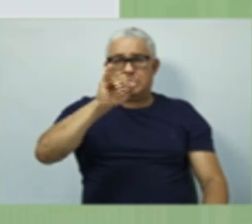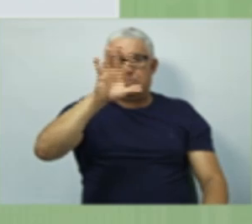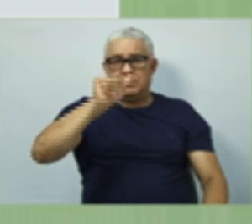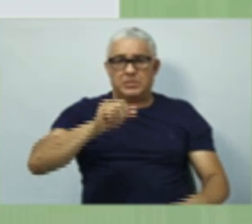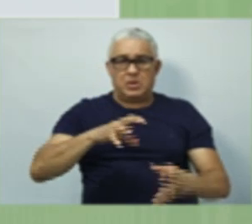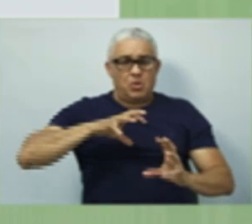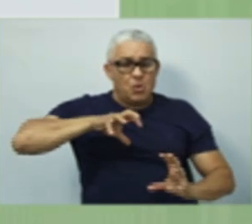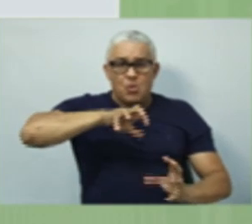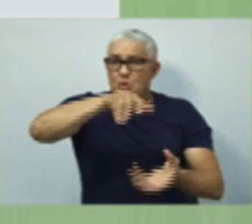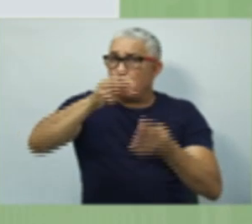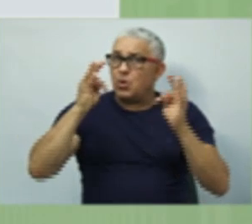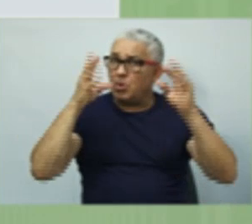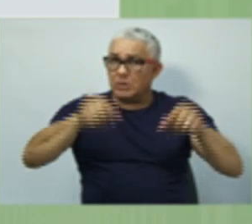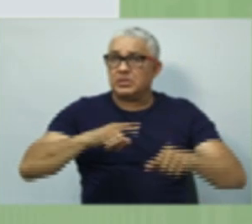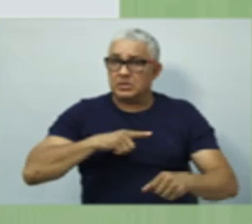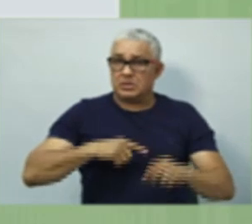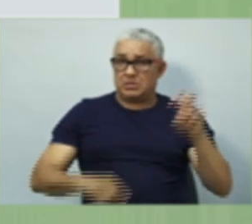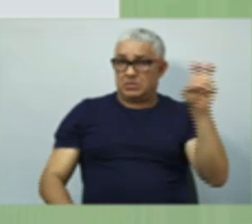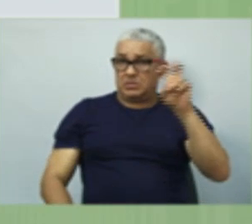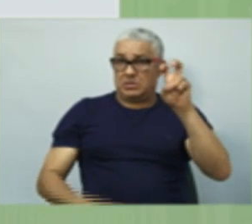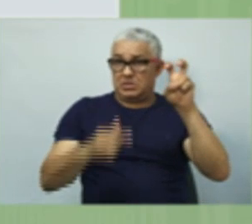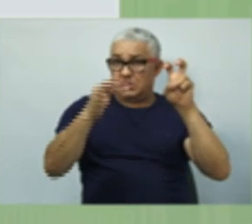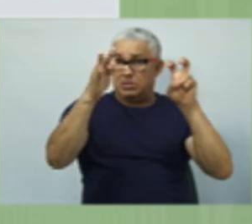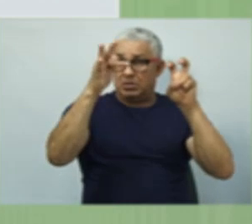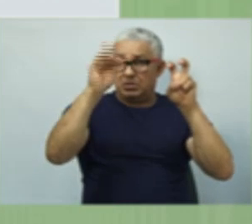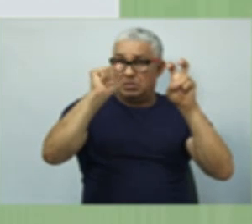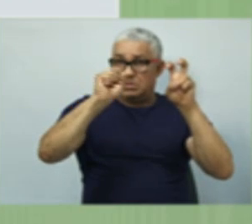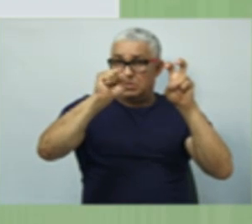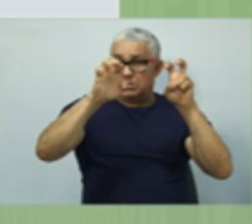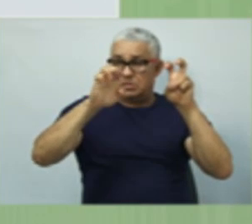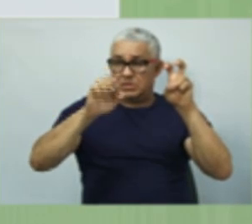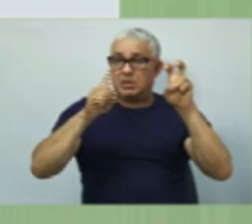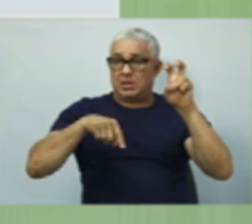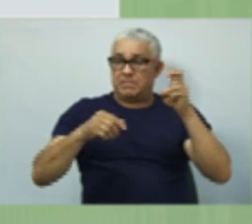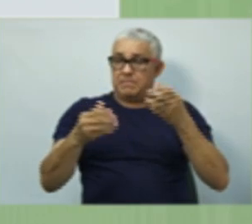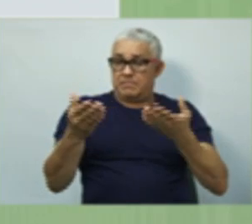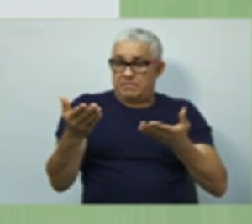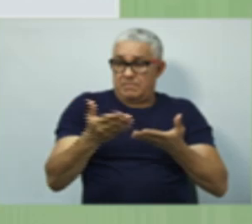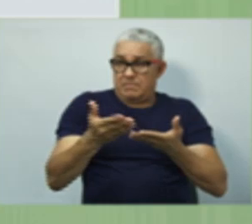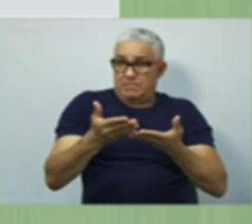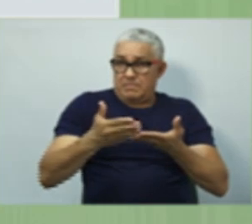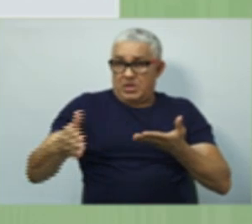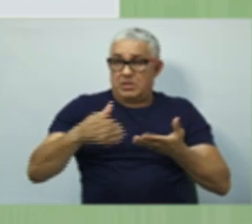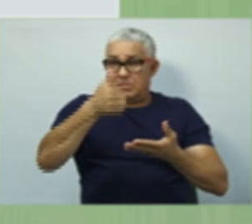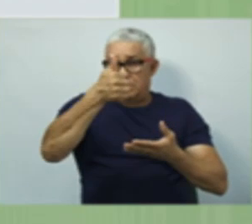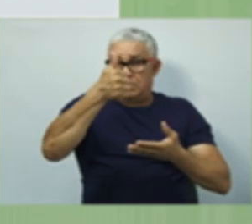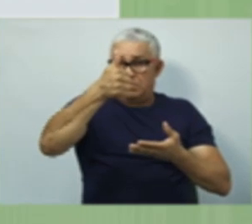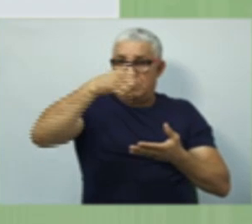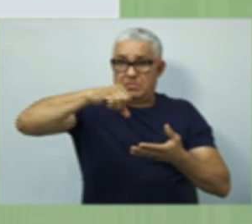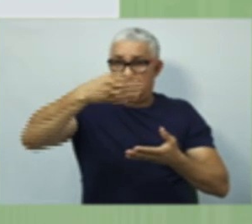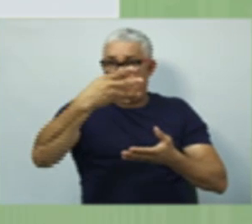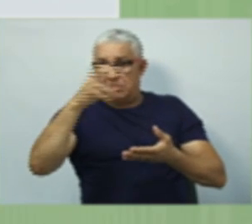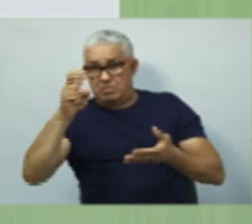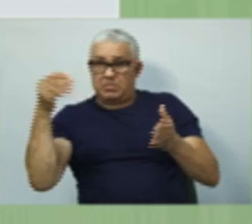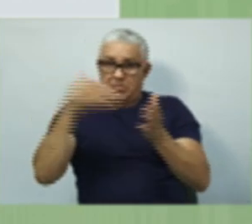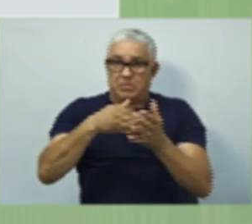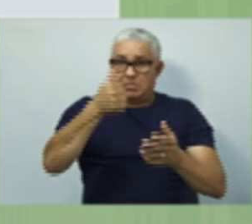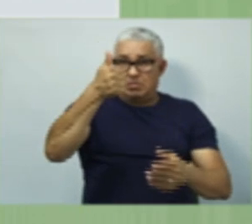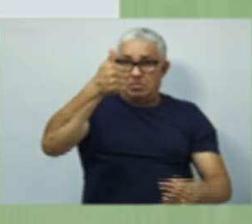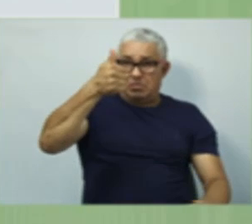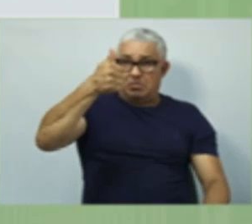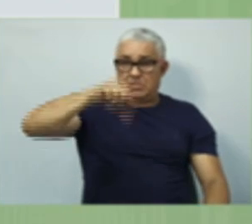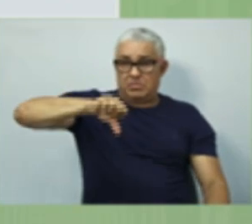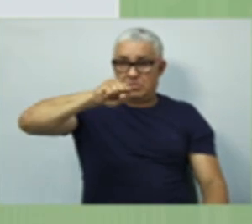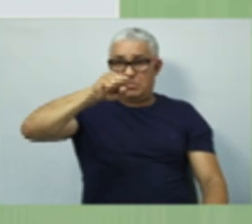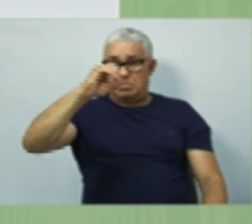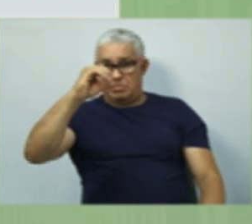quinta fase, que já é denominada fase moderna, que vai de 1945 a 1980, que